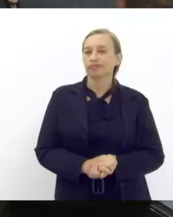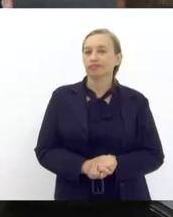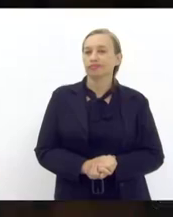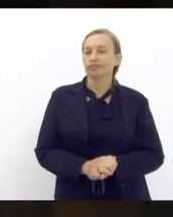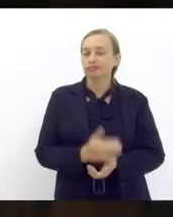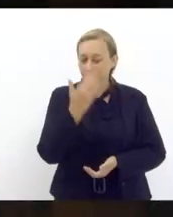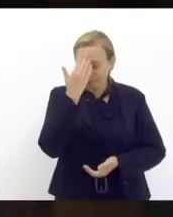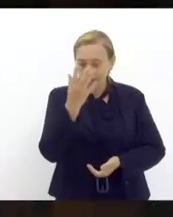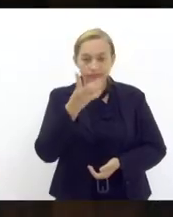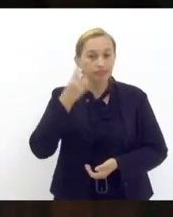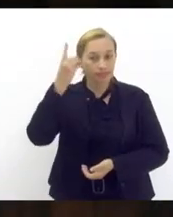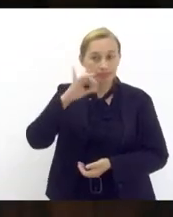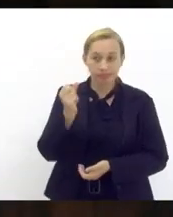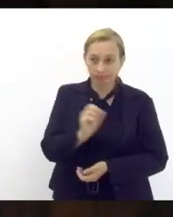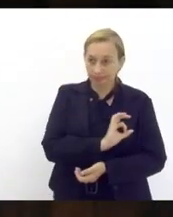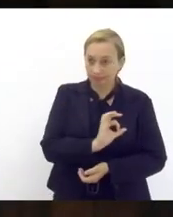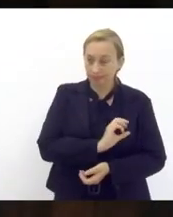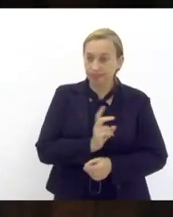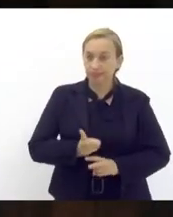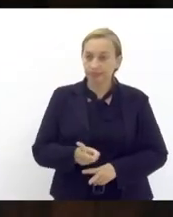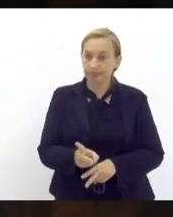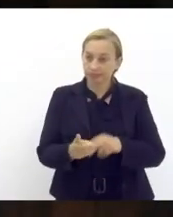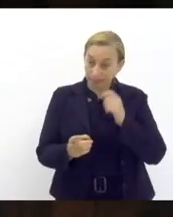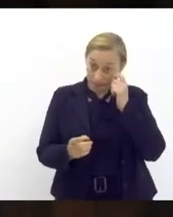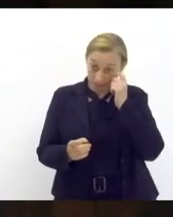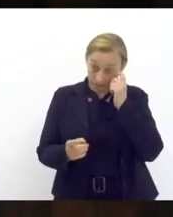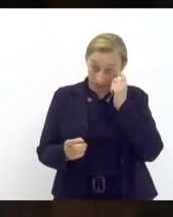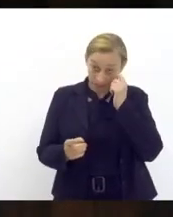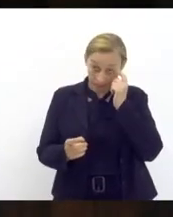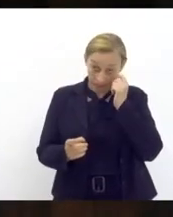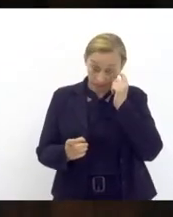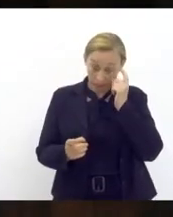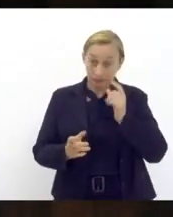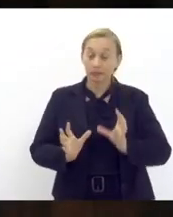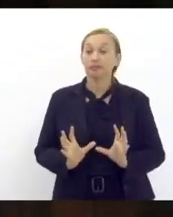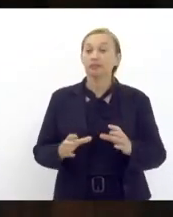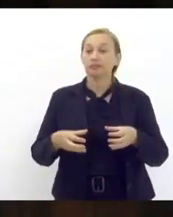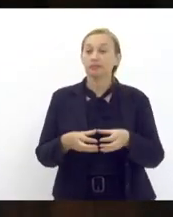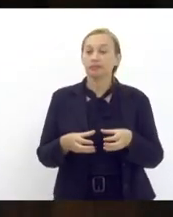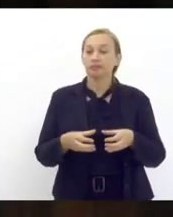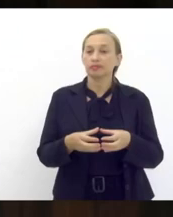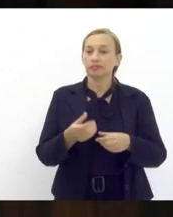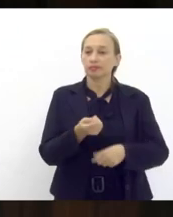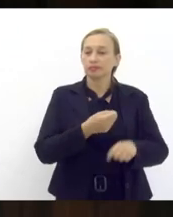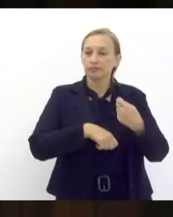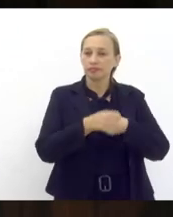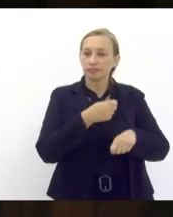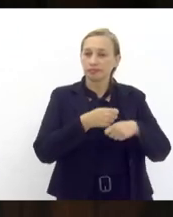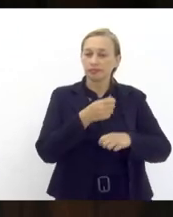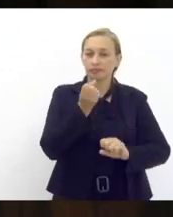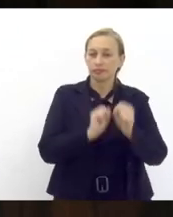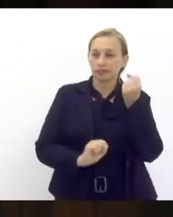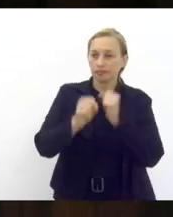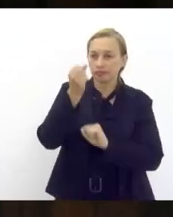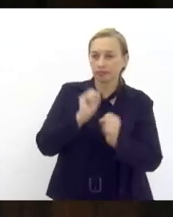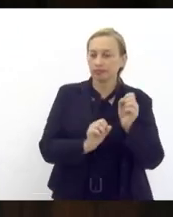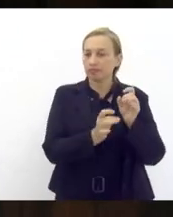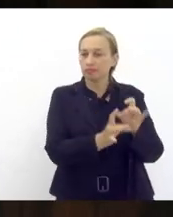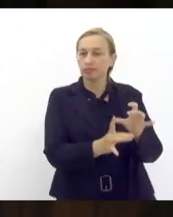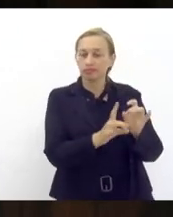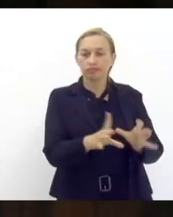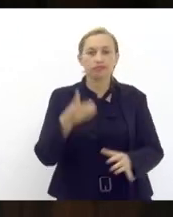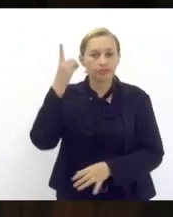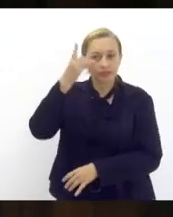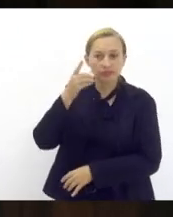Obrigado, deputada Marta Rocha. Seguindo em frente, para proferir parecer pela Comissão de Economia, Indústria e Comércio, deputado